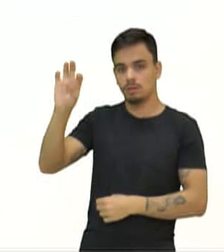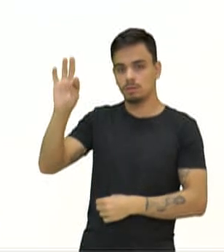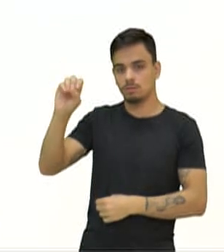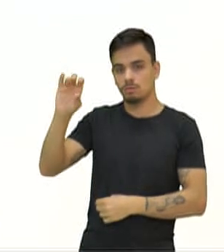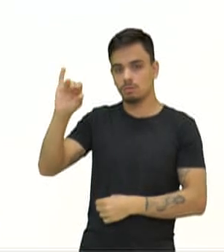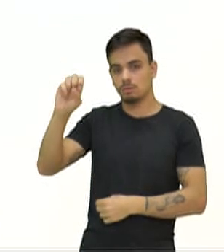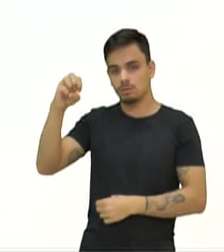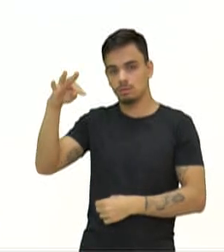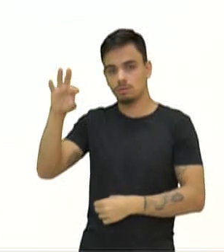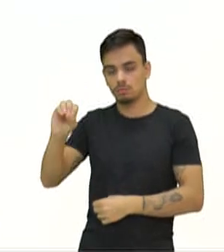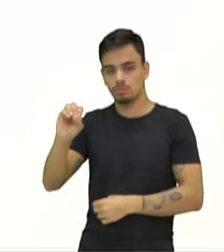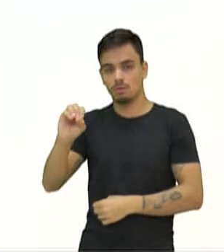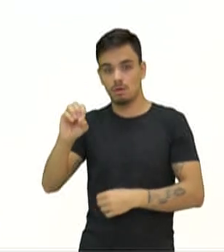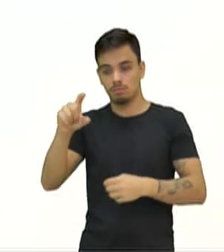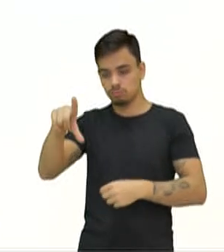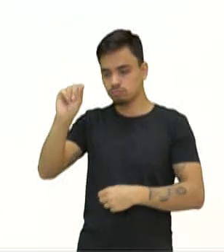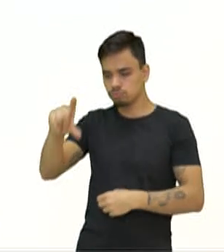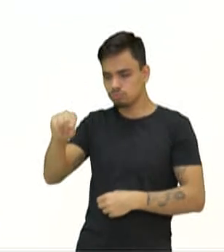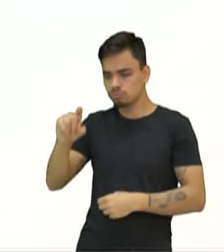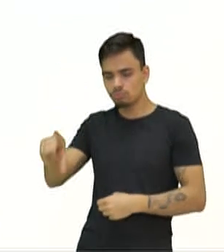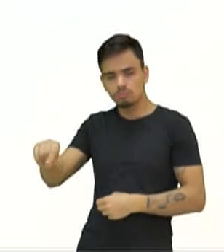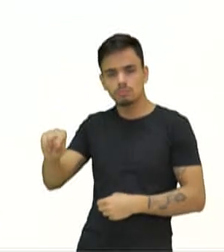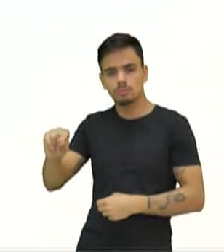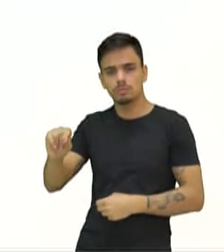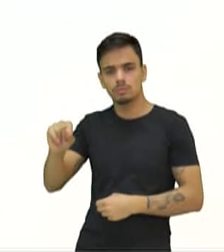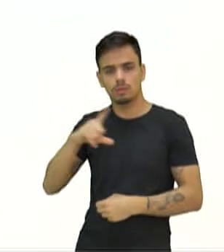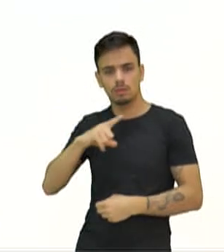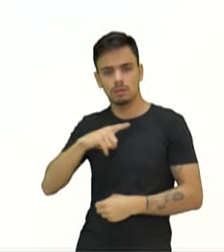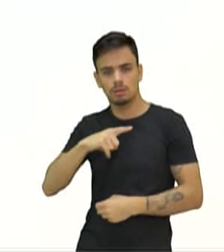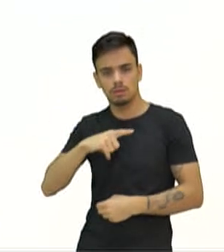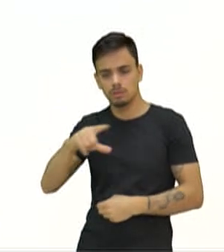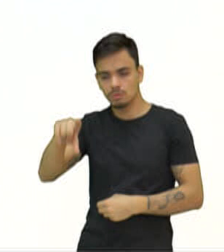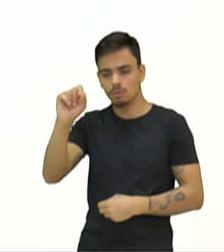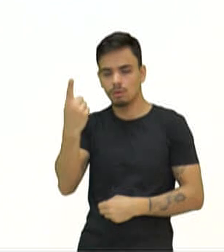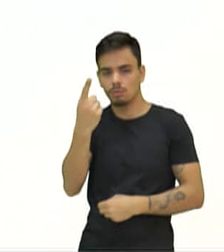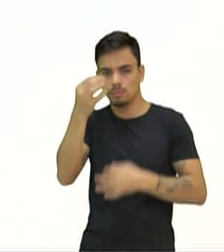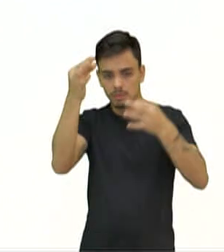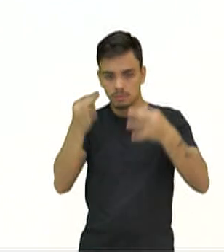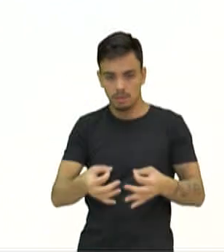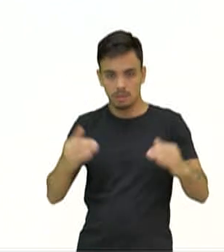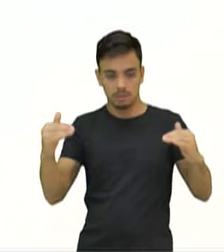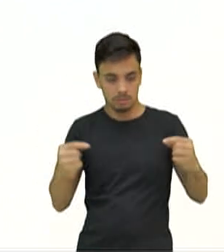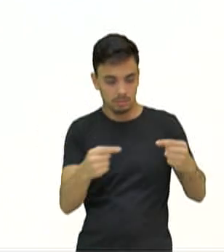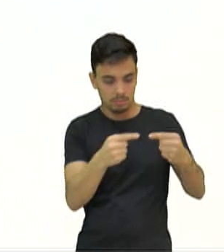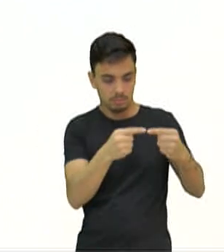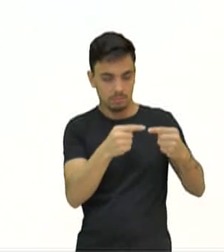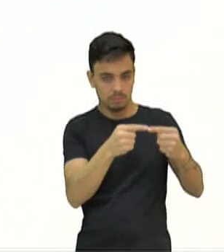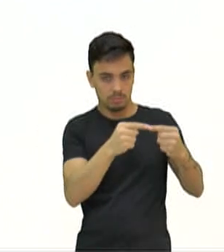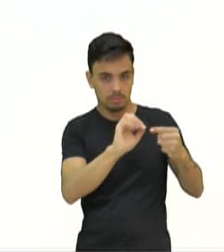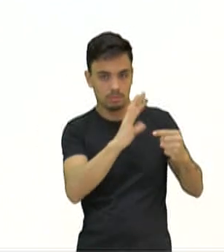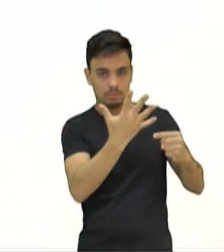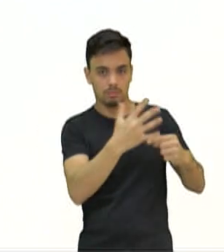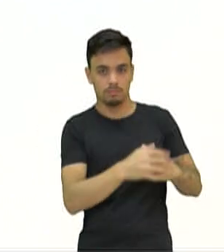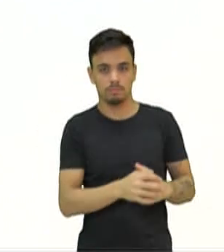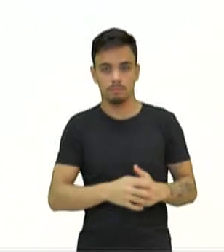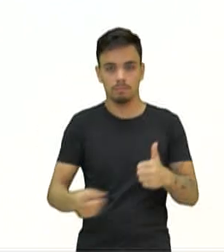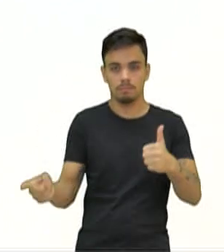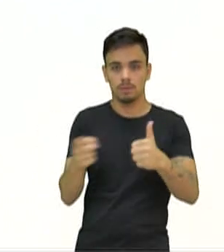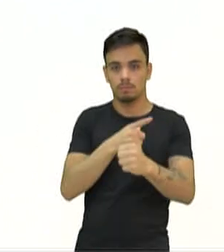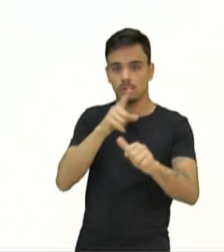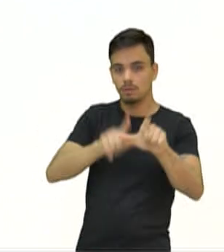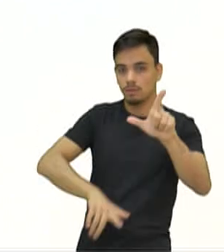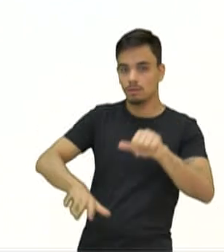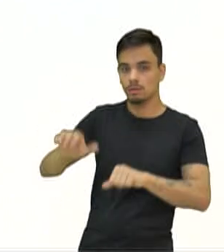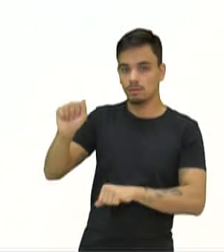Entre as alternativas a seguir, marque aquela que apresenta corretamente o nome dessa fase. Primeira alternativa, letra